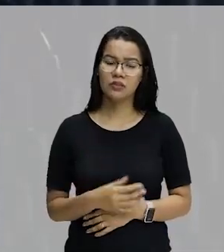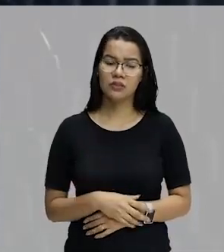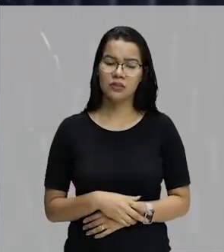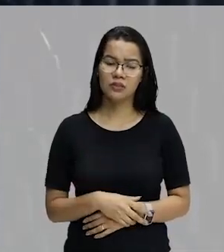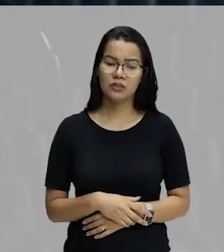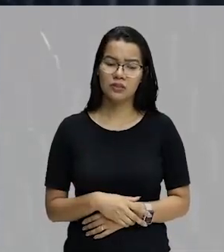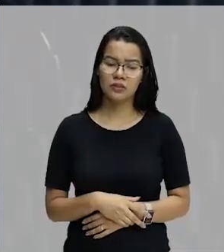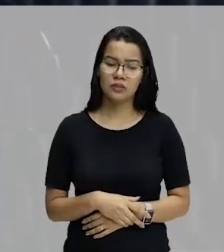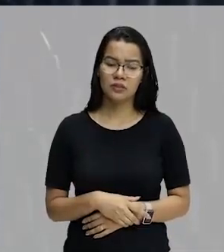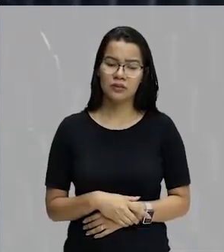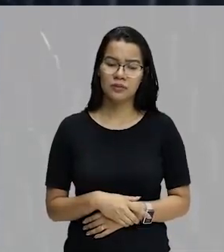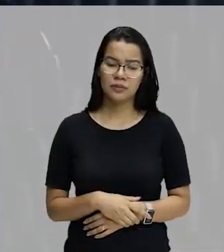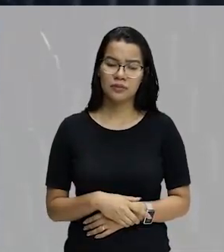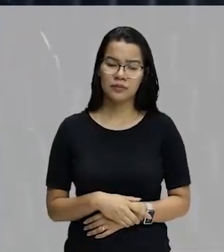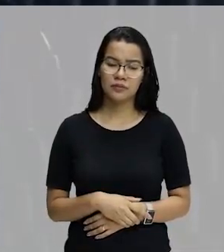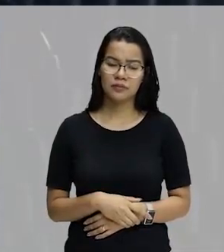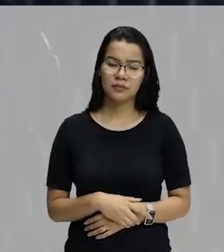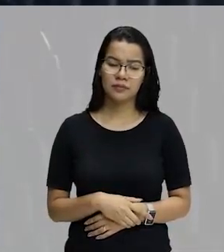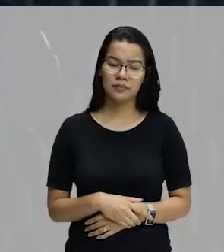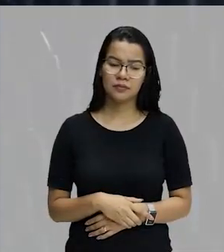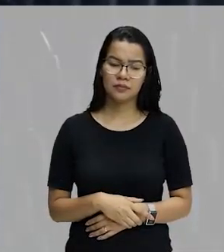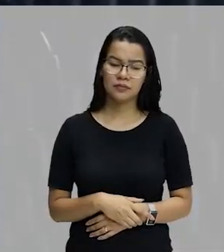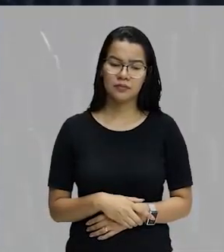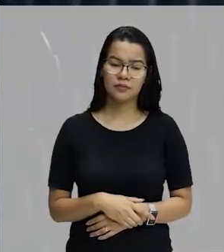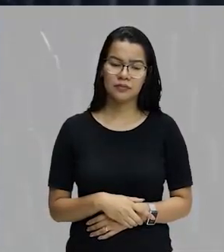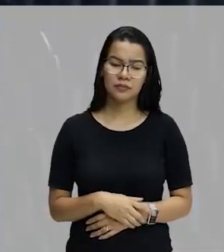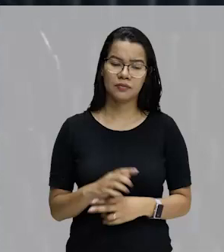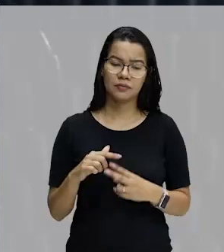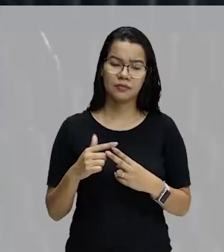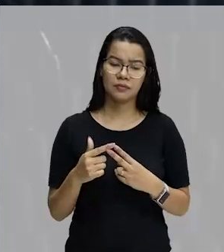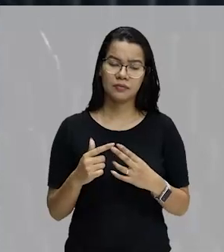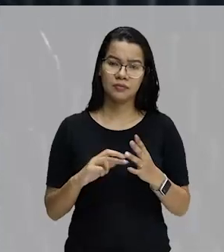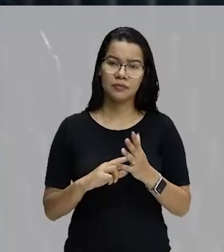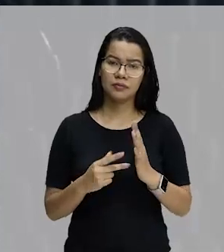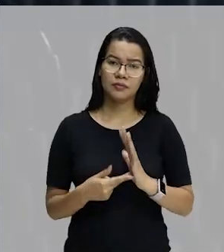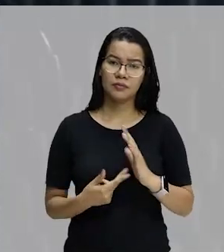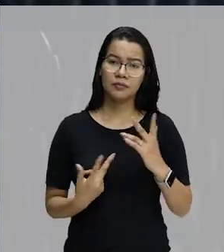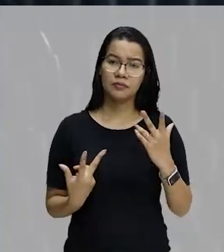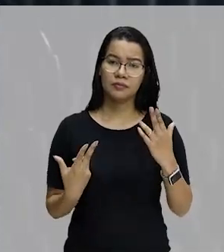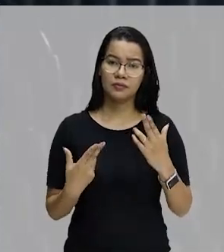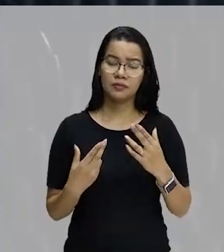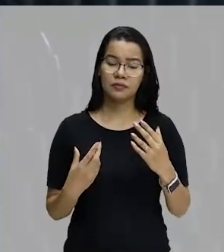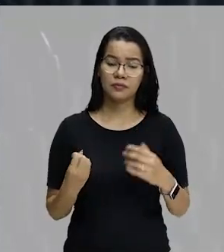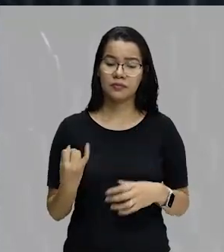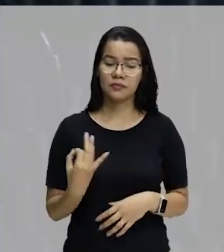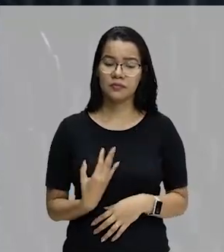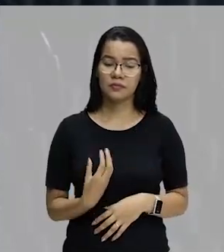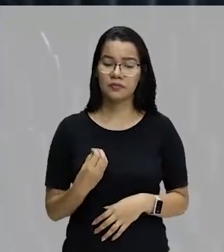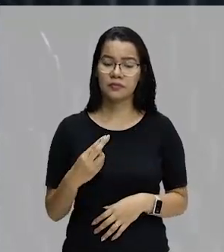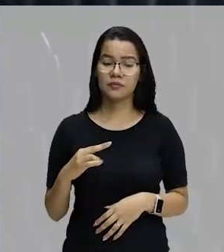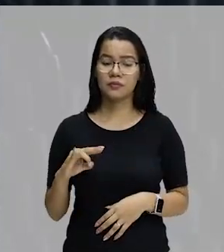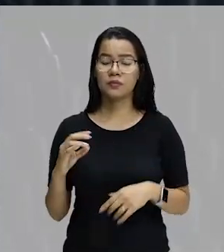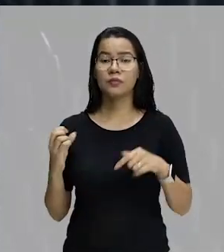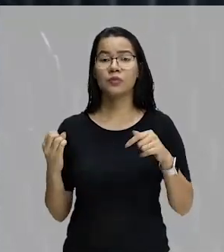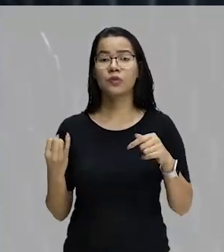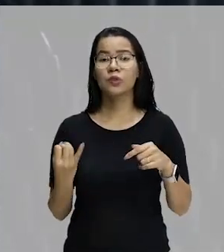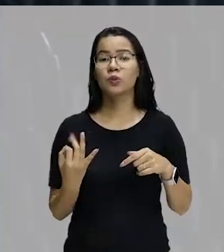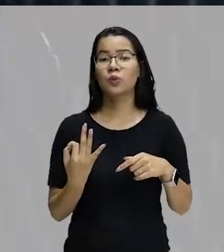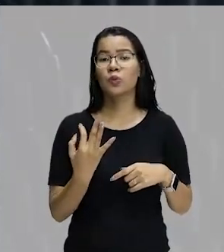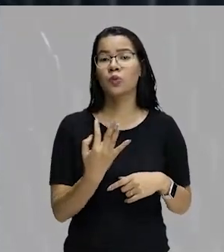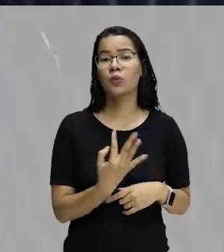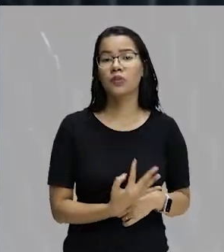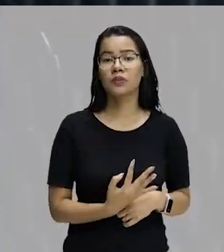How many e how much, os dois significam a mesma coisa. Quanto ou quanta, para determinar quantidade.